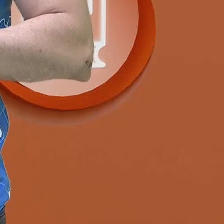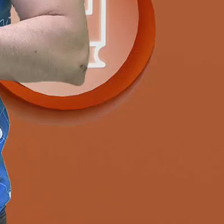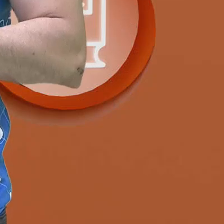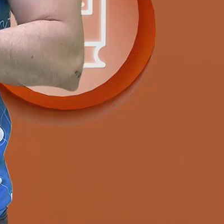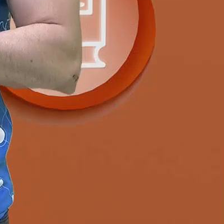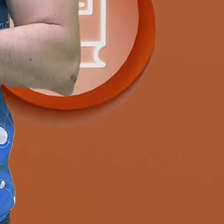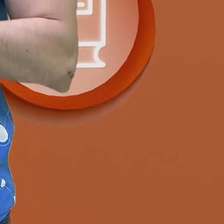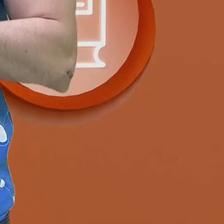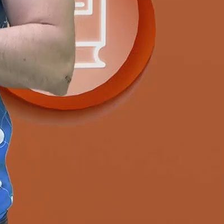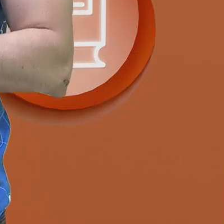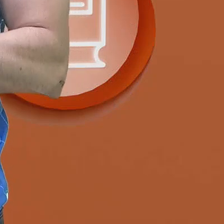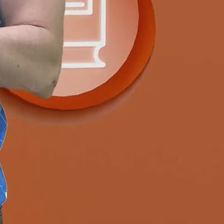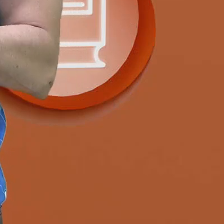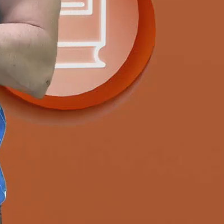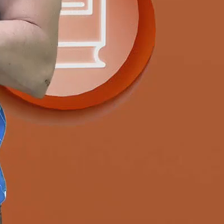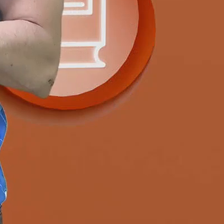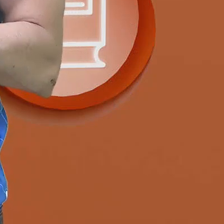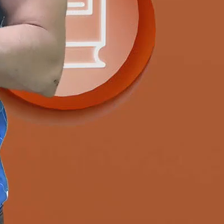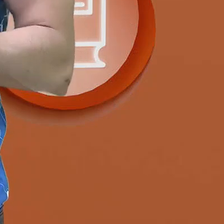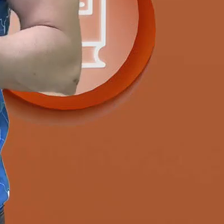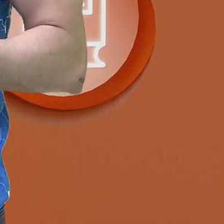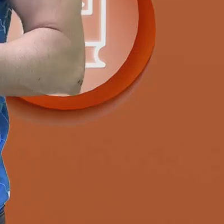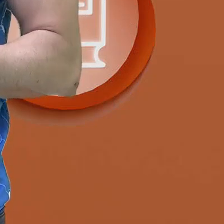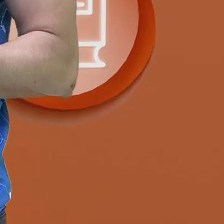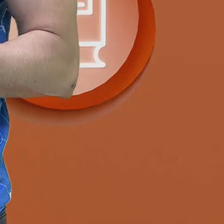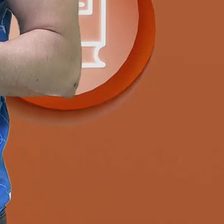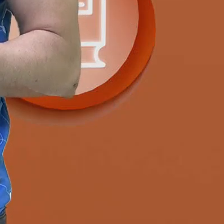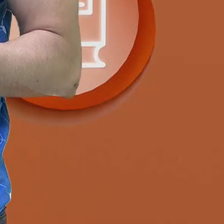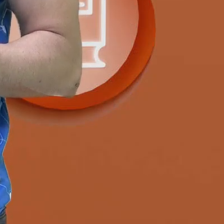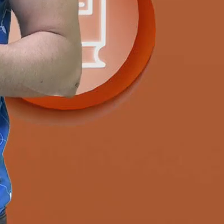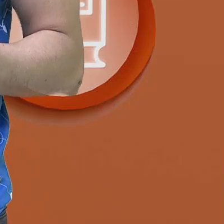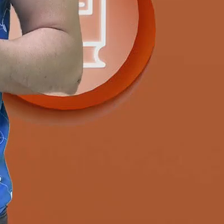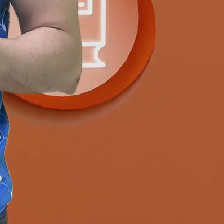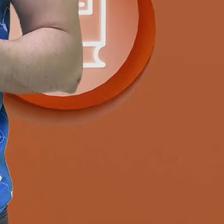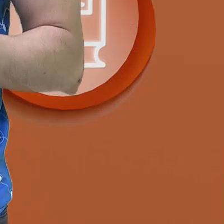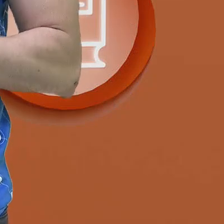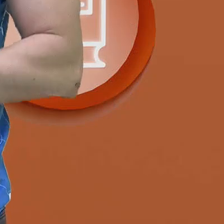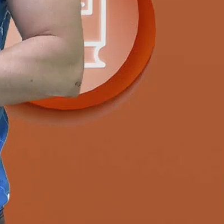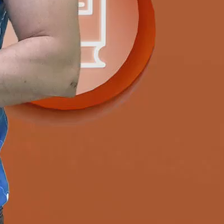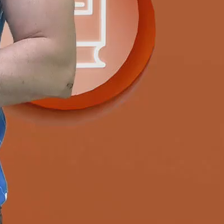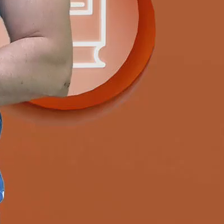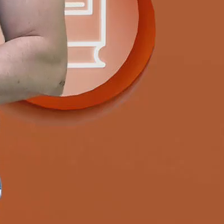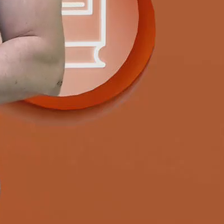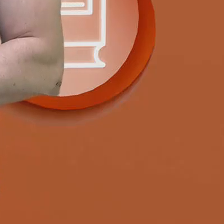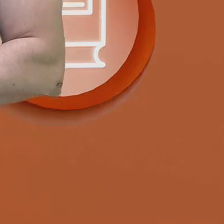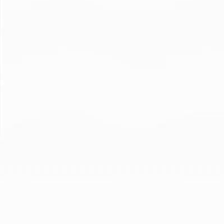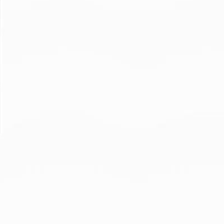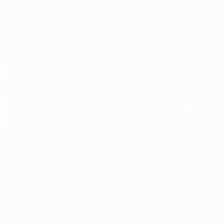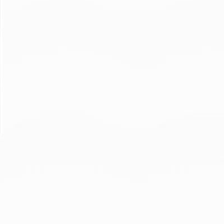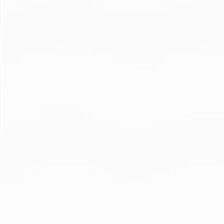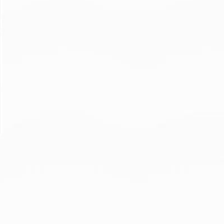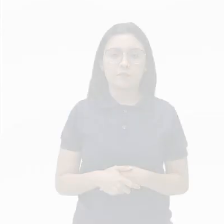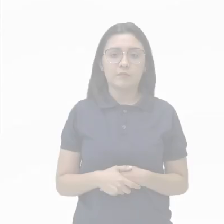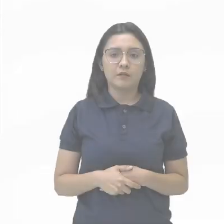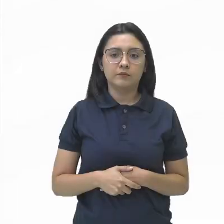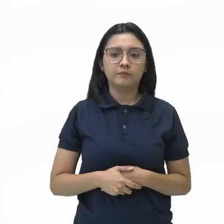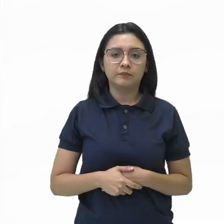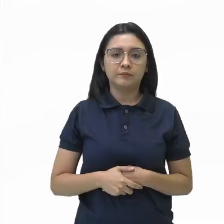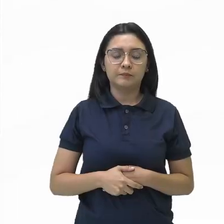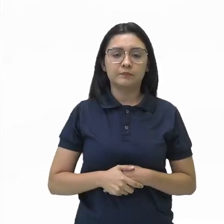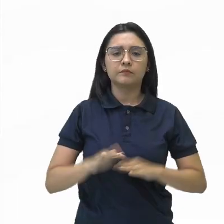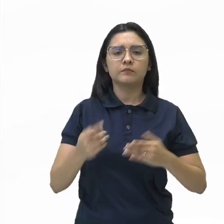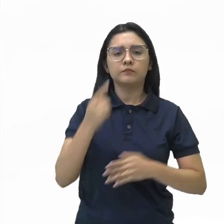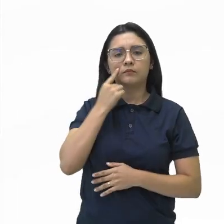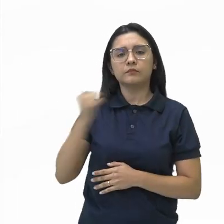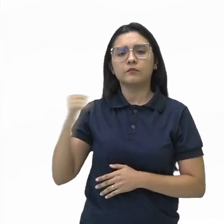o trabalho análogo à escravidão aqui no Brasil, referente ao ano de 2023. Acompanhe comigo. Olha,